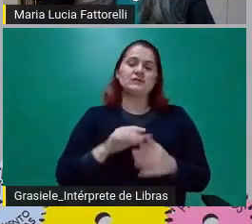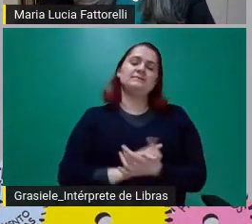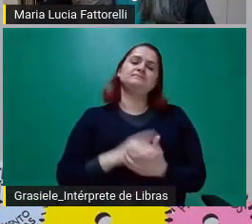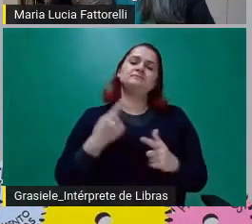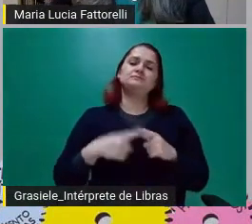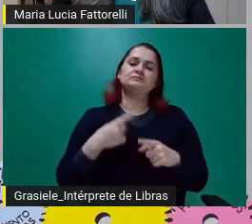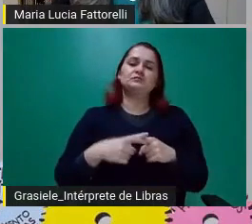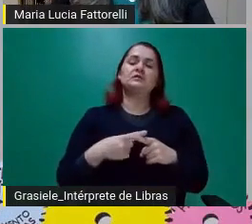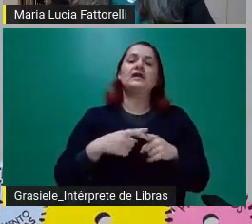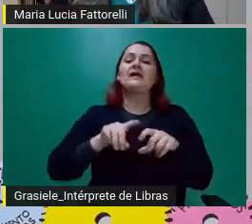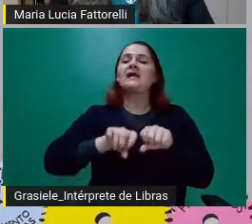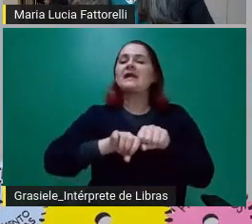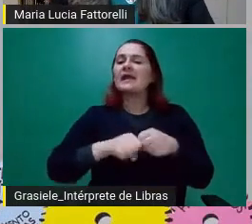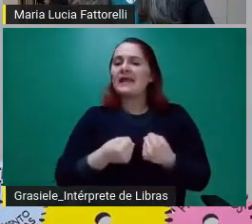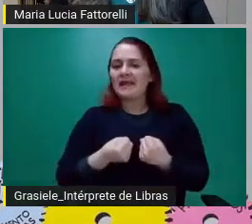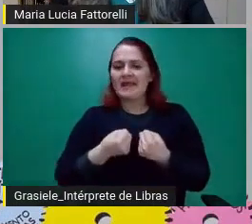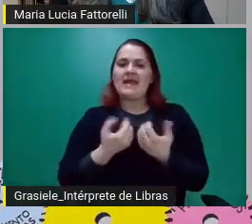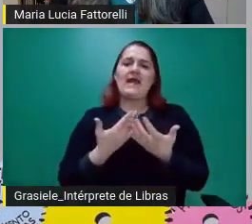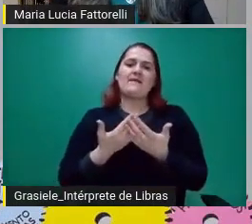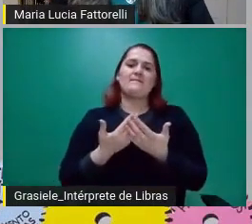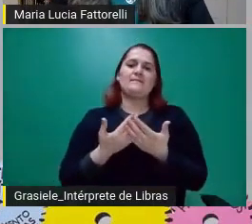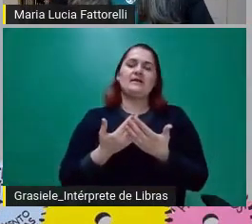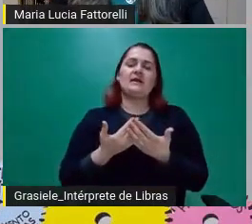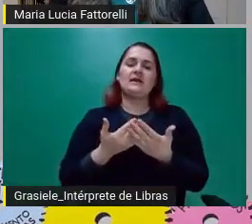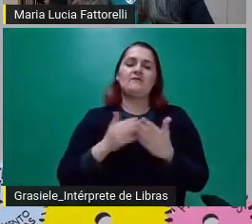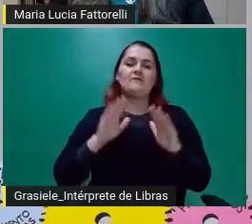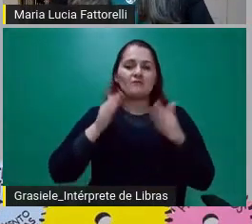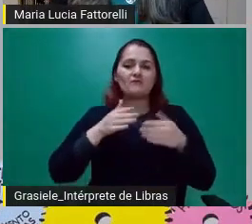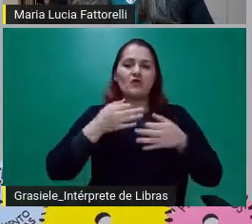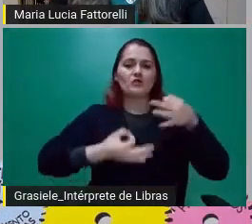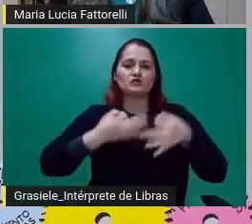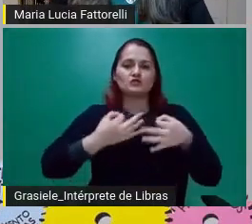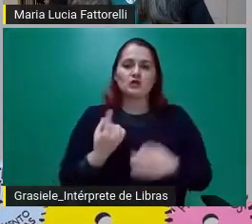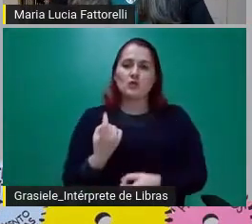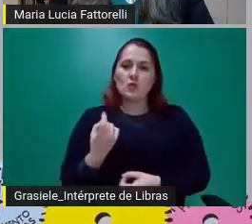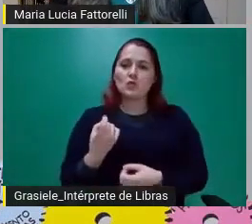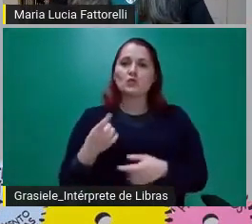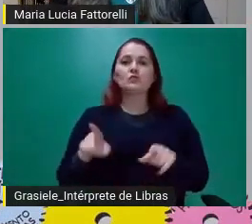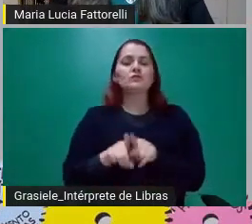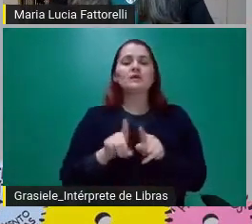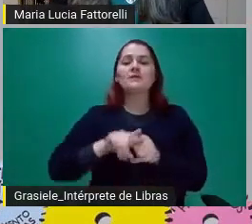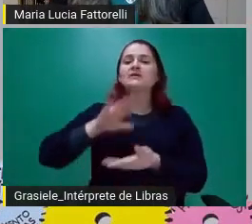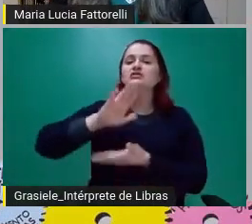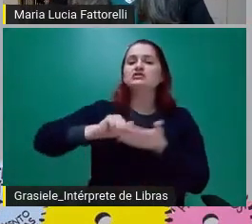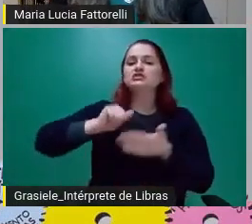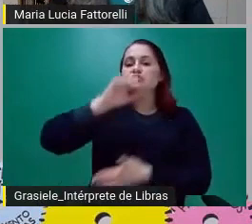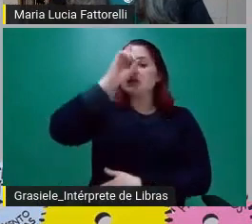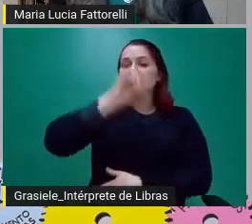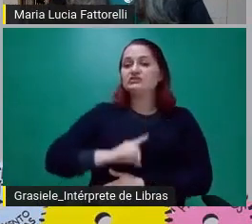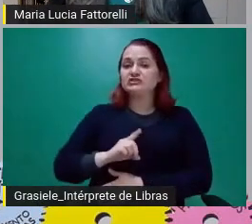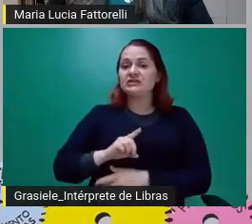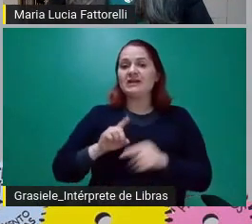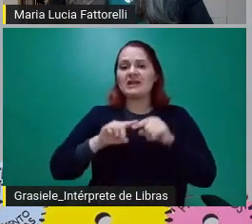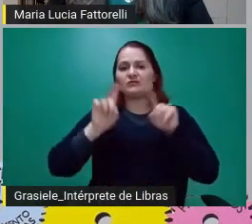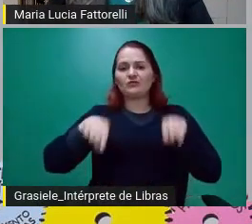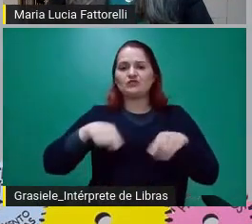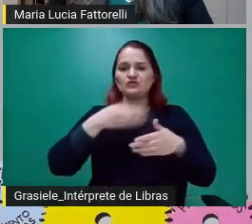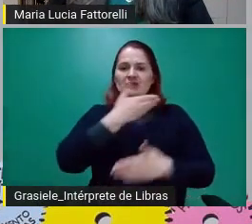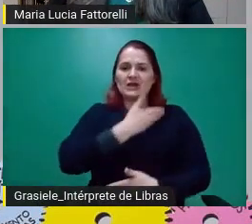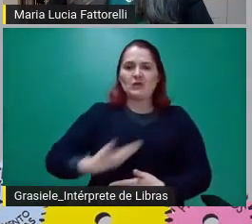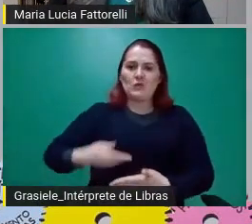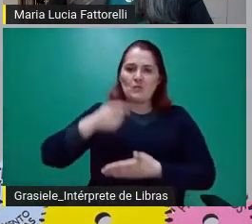com a estabilidade do servidor, que é tão importante, inclusive, para que o gestor da vez